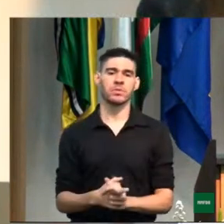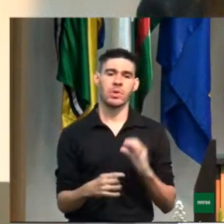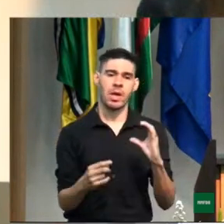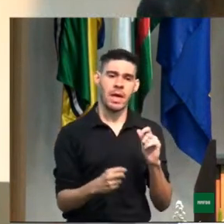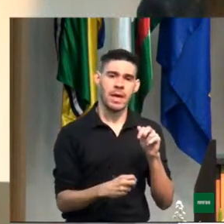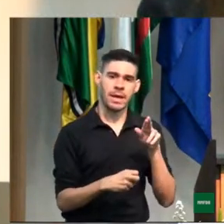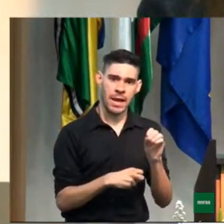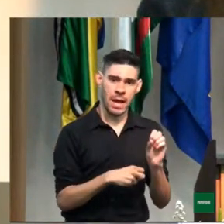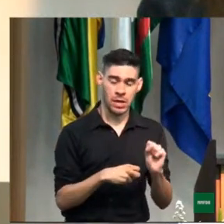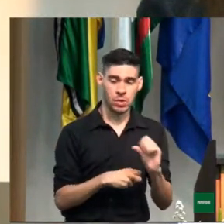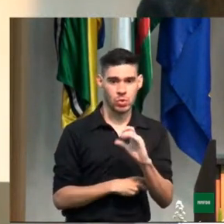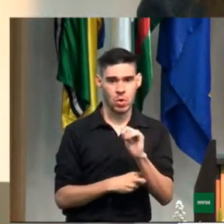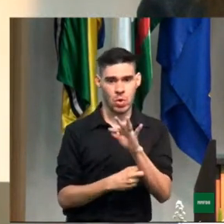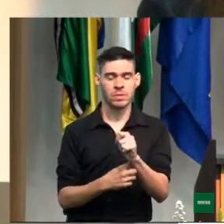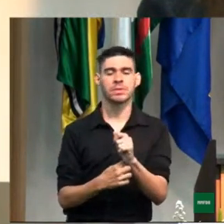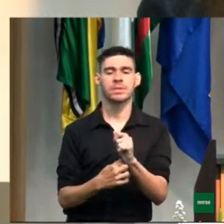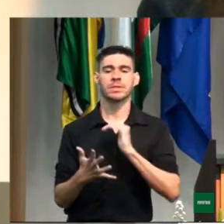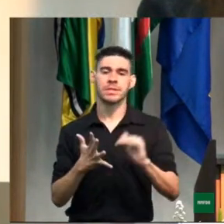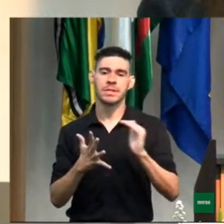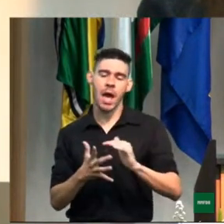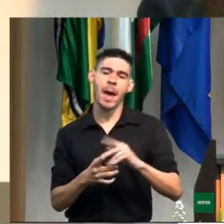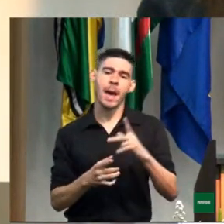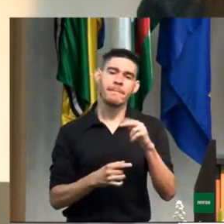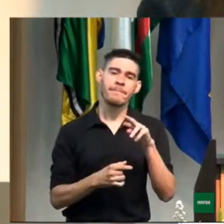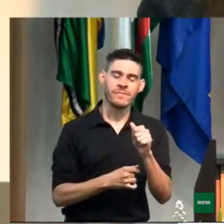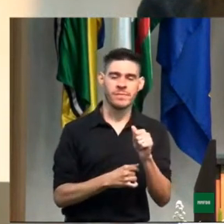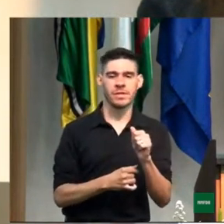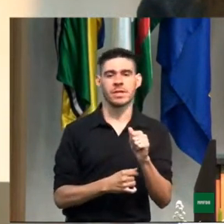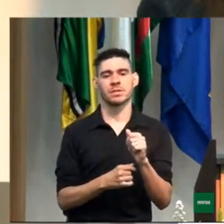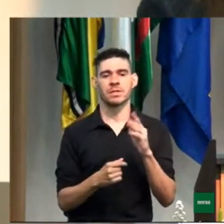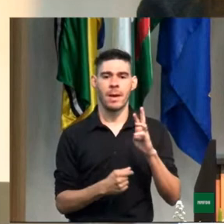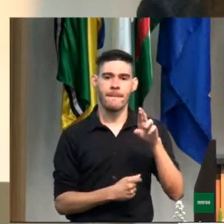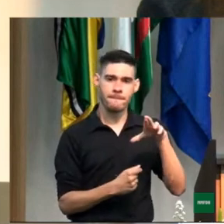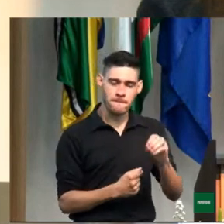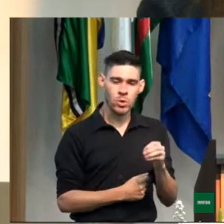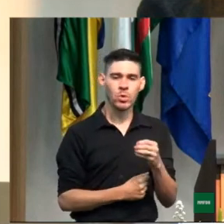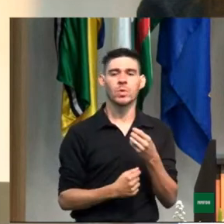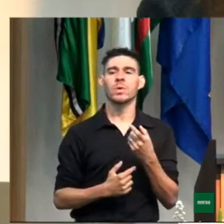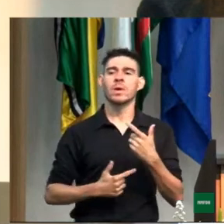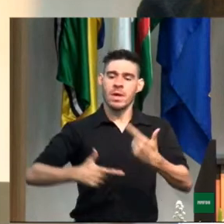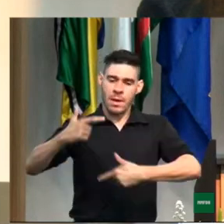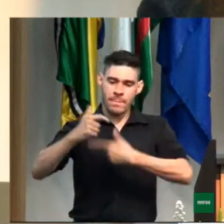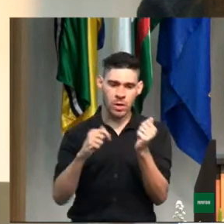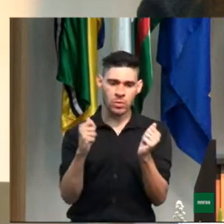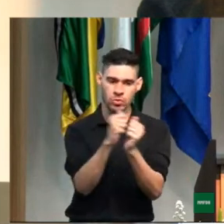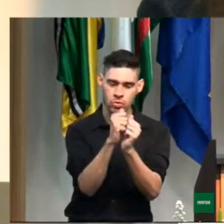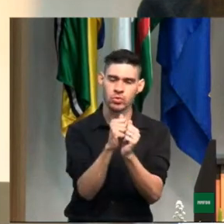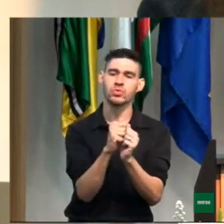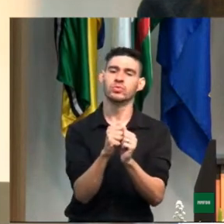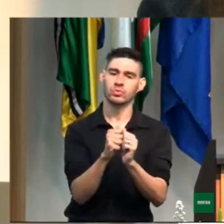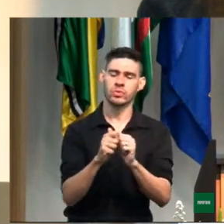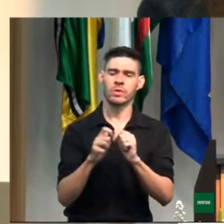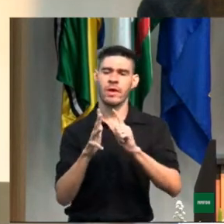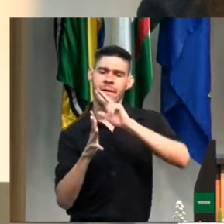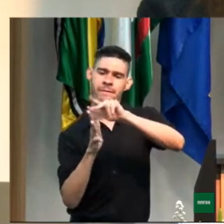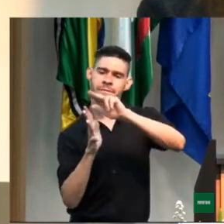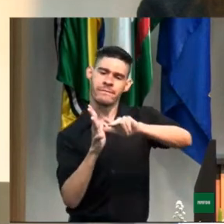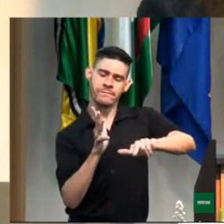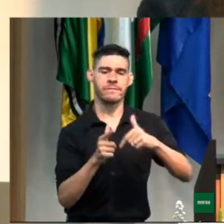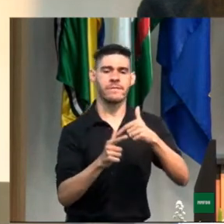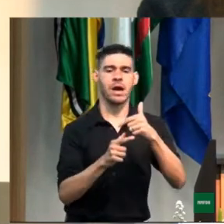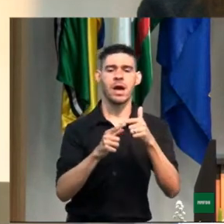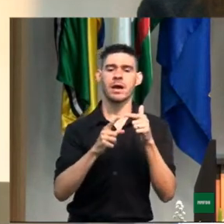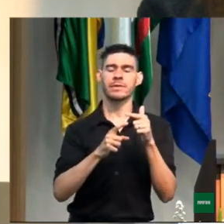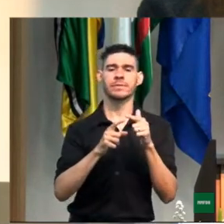de Previdência e Trabalho, do Bruno Bianco, que também tem atuado conosco em várias ações com relação às empresas e neste